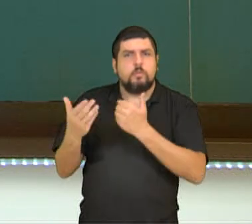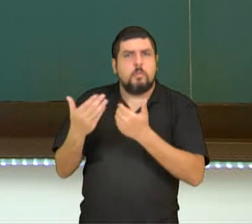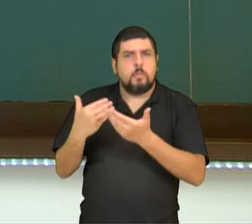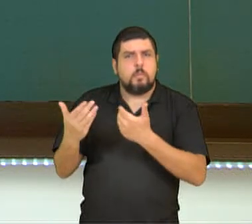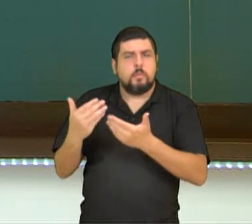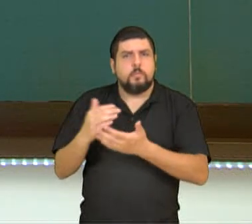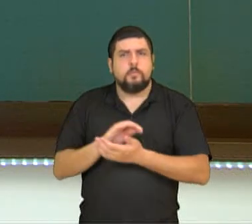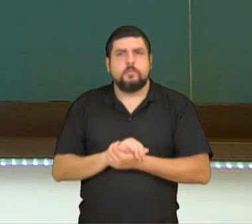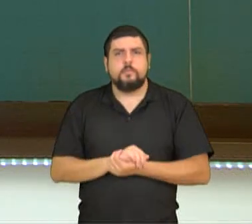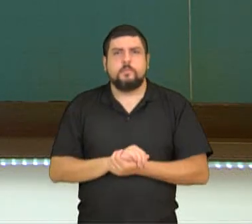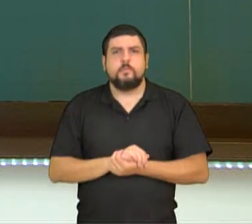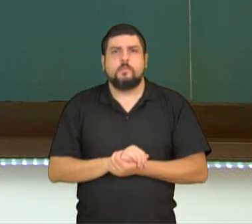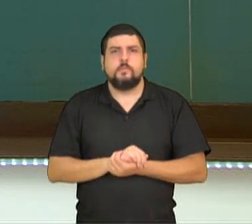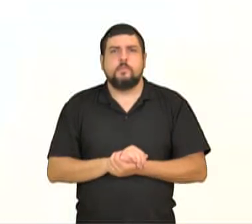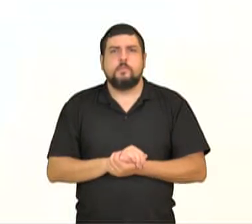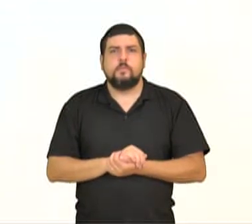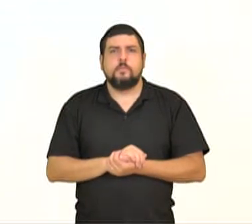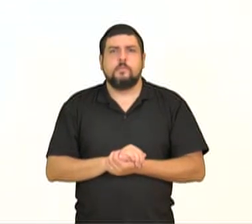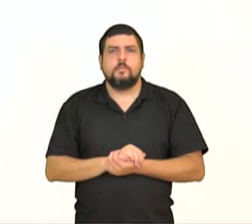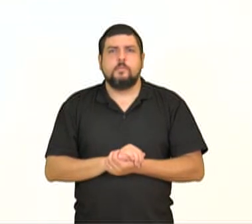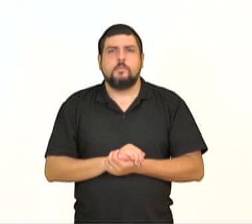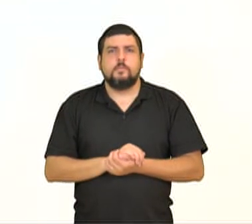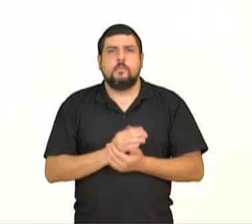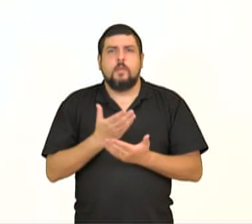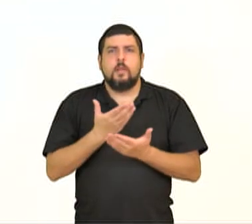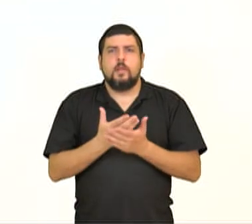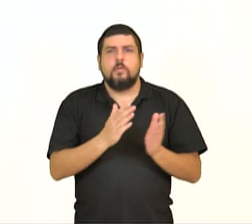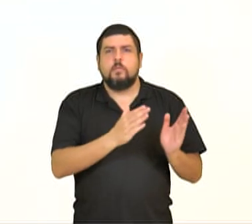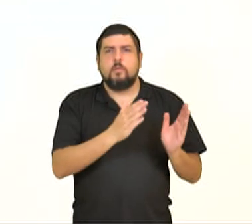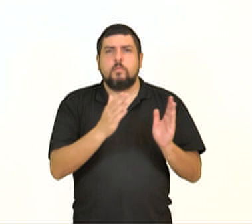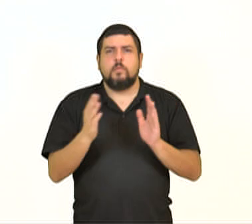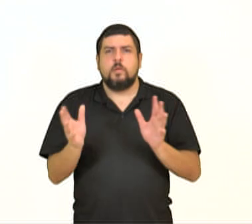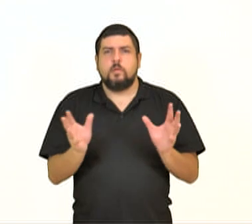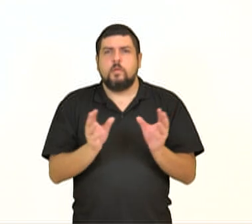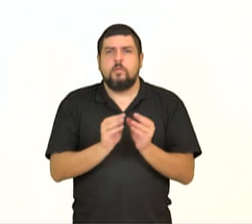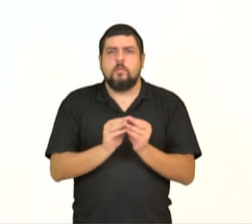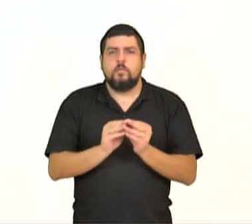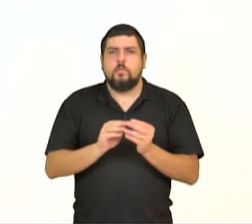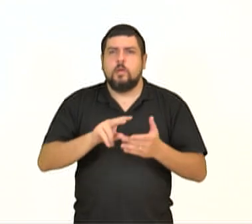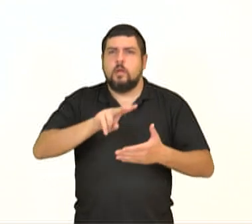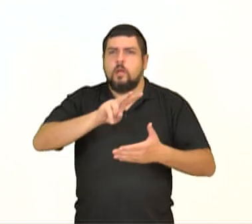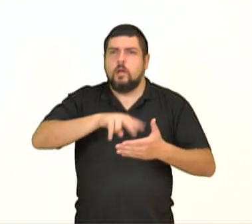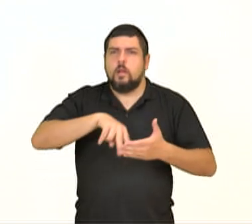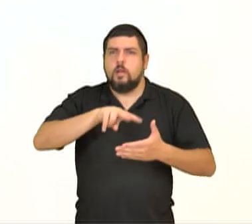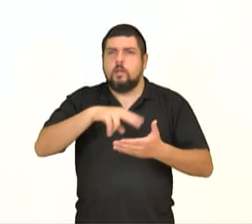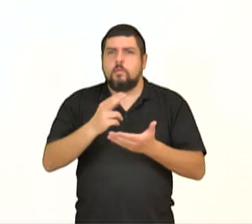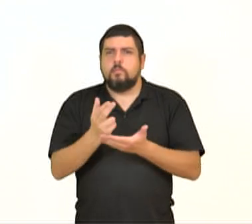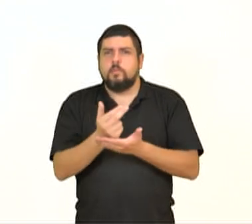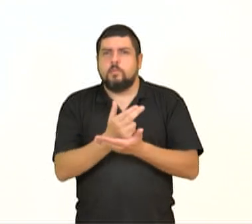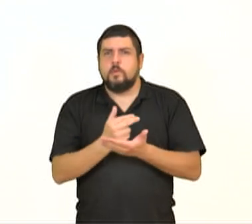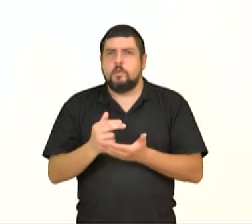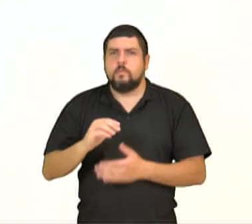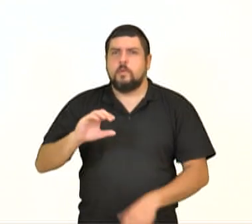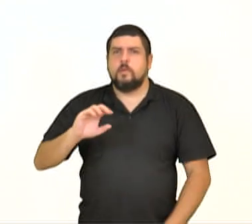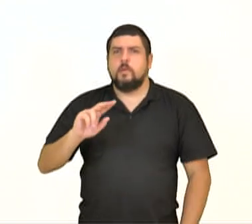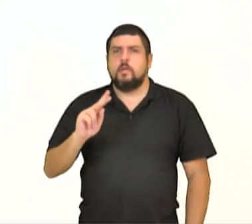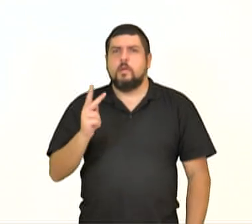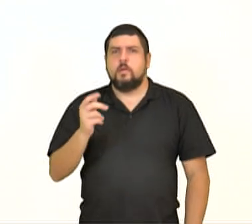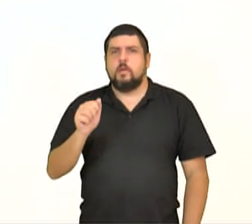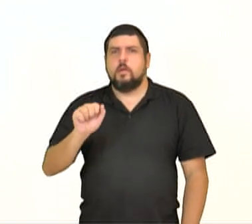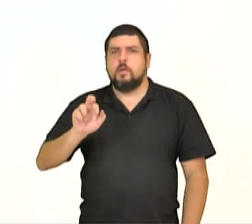avaliativa, ok? Então, nessa aula nós lemos uma charge, compreendemos a finalidade, a história e as